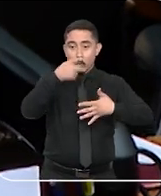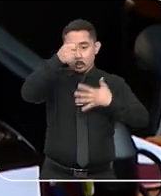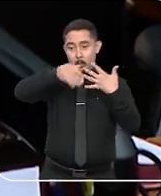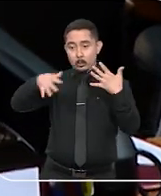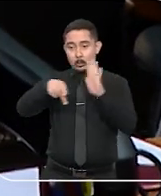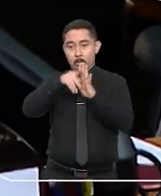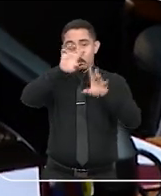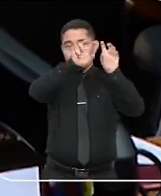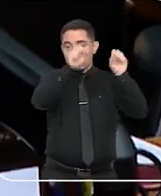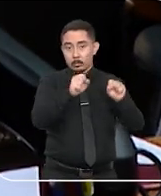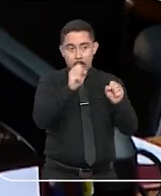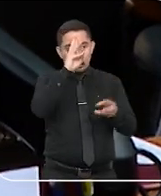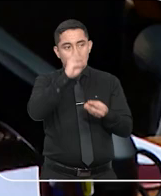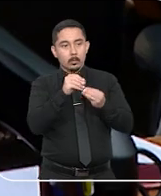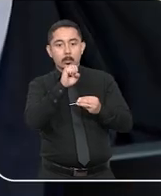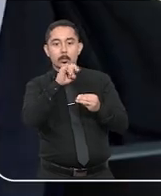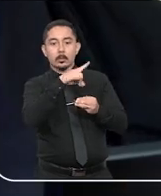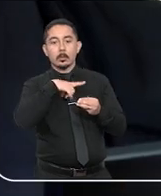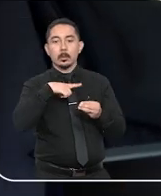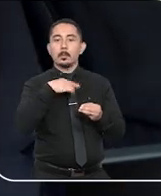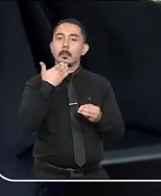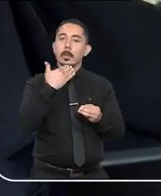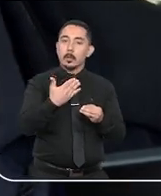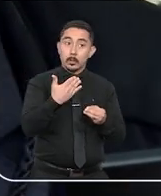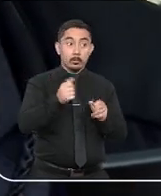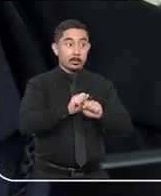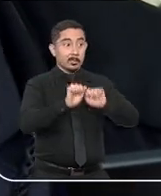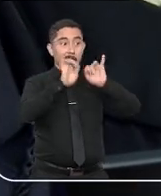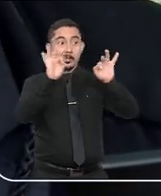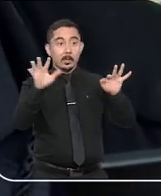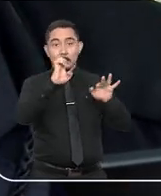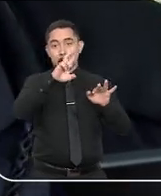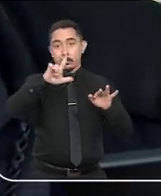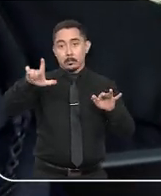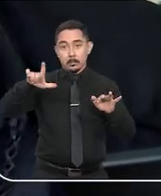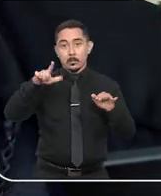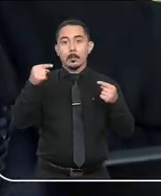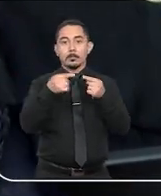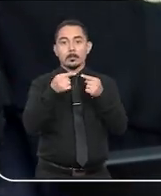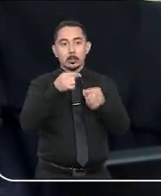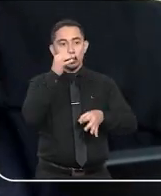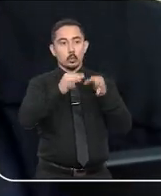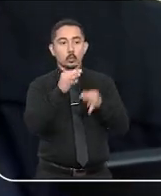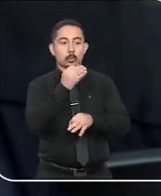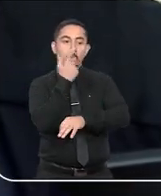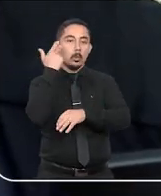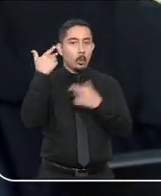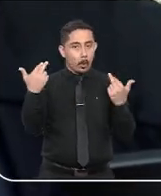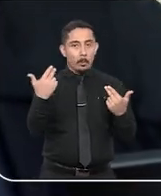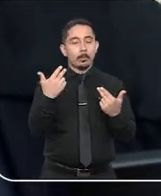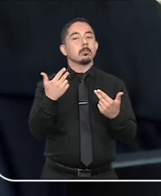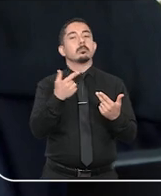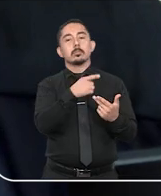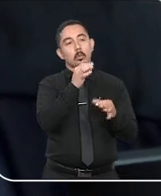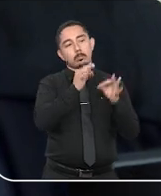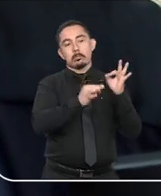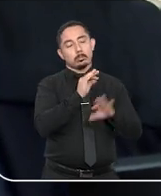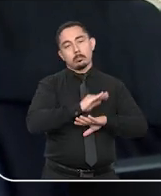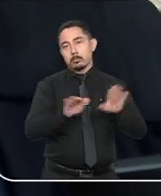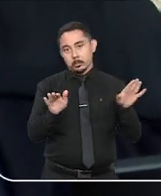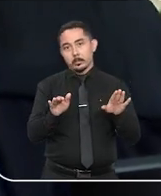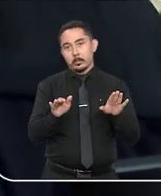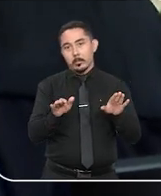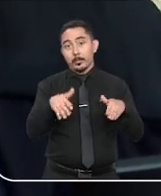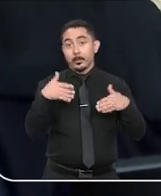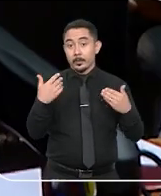que a jurisprudência do tribunal considera que, quando a causa de pedir é eminentemente civil, cabe à justiça comum processar e